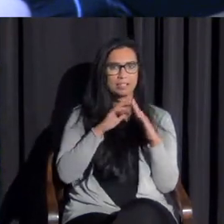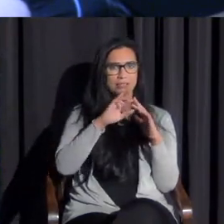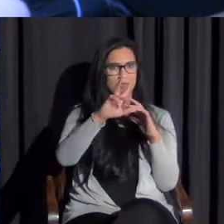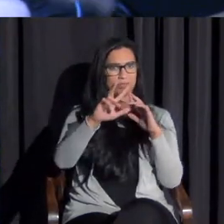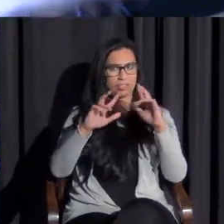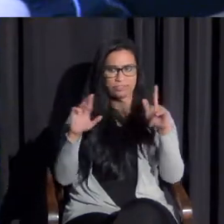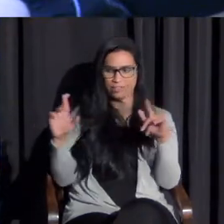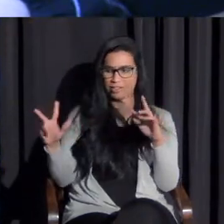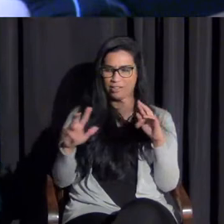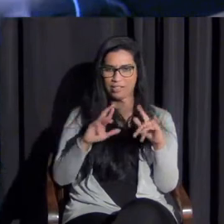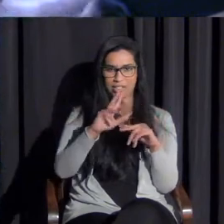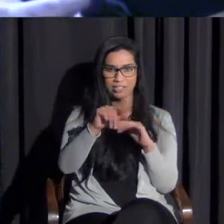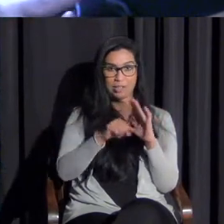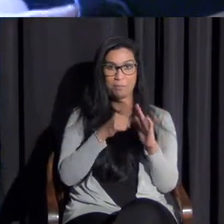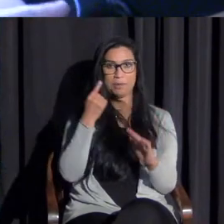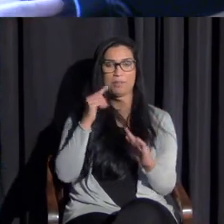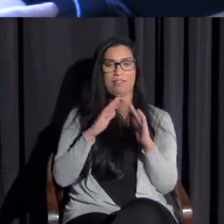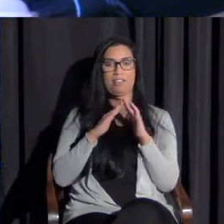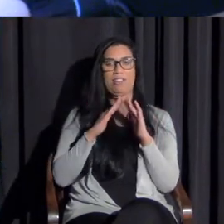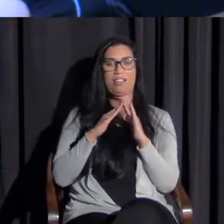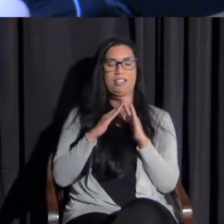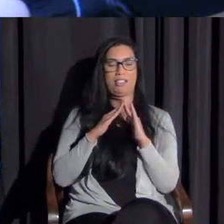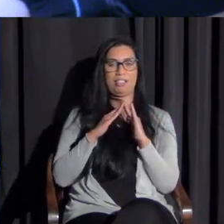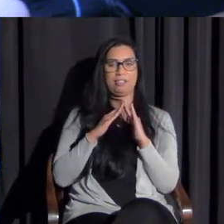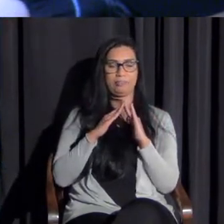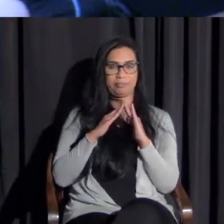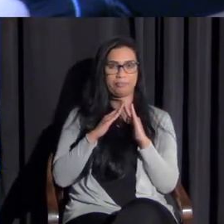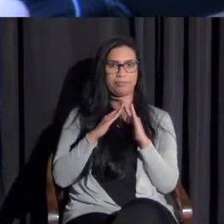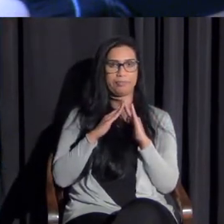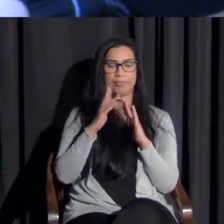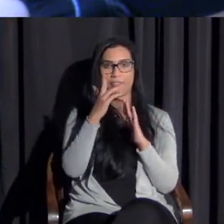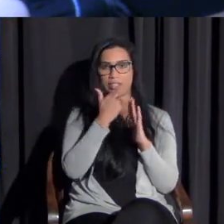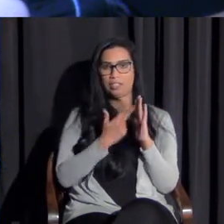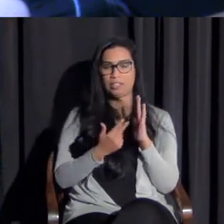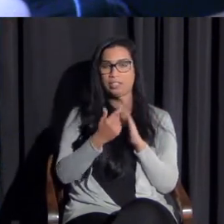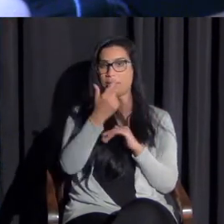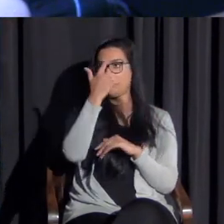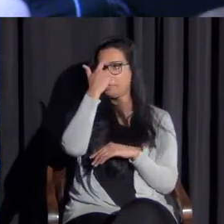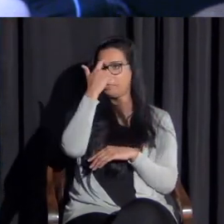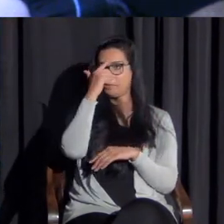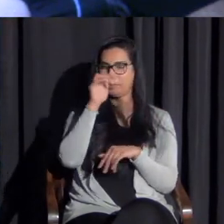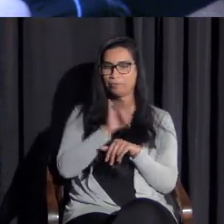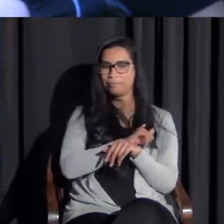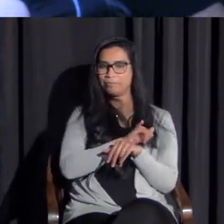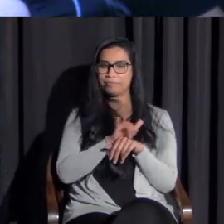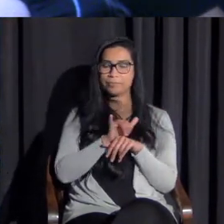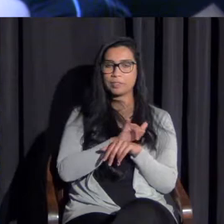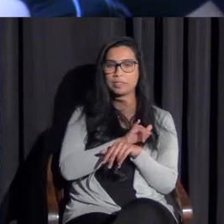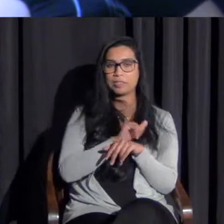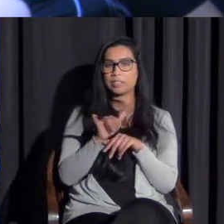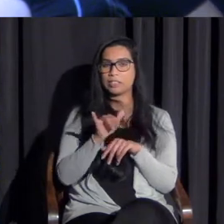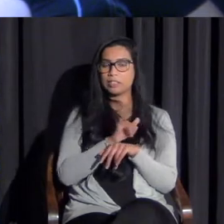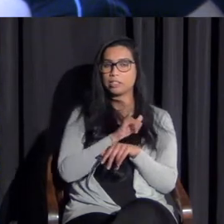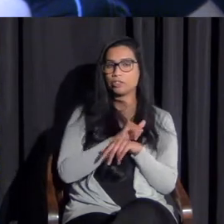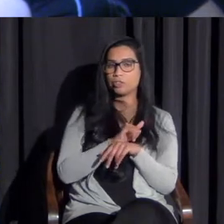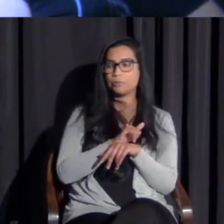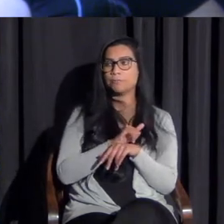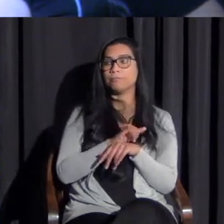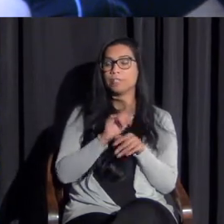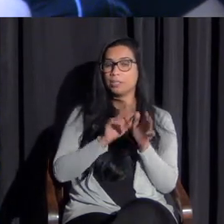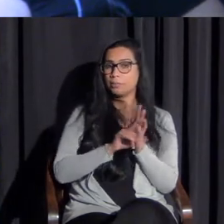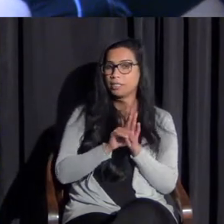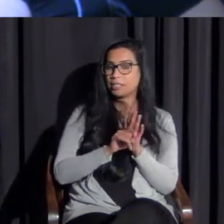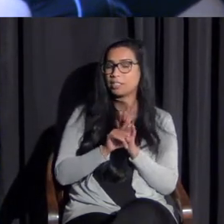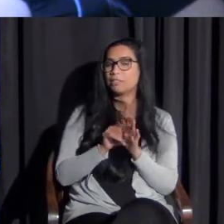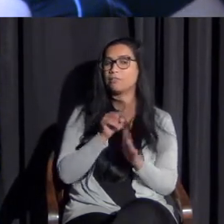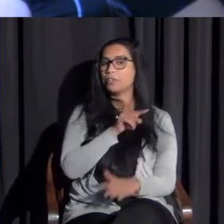todas diferentes da primeira casa que era desenhada. Então, pensando nesse apontamento que vocês fizeram sobre o desenho, eu